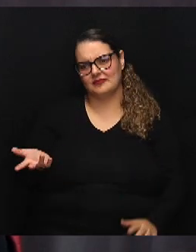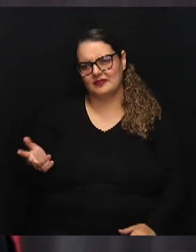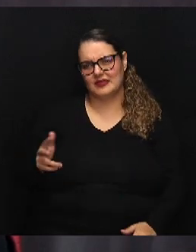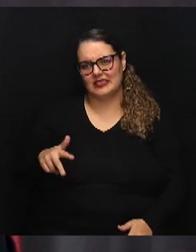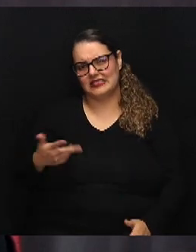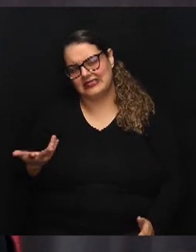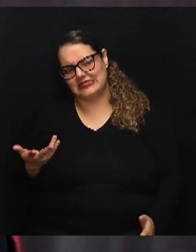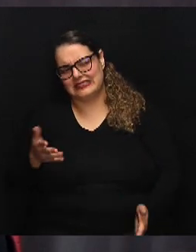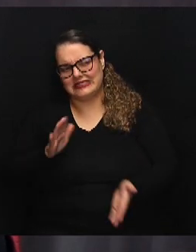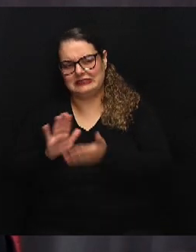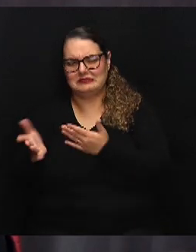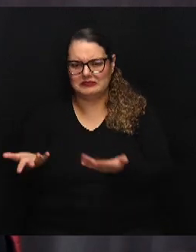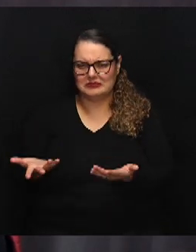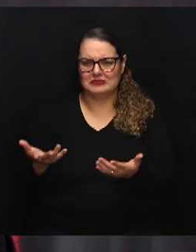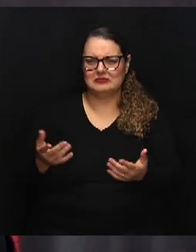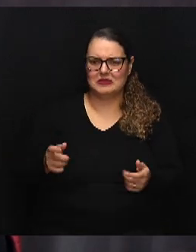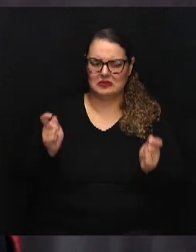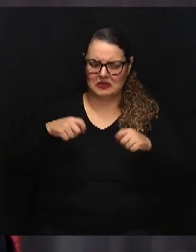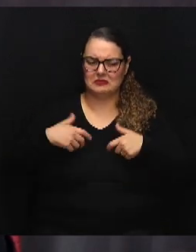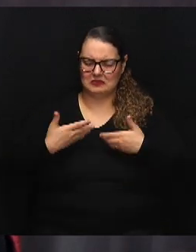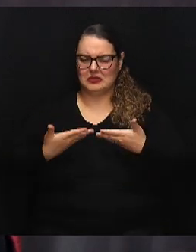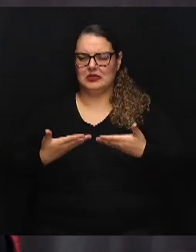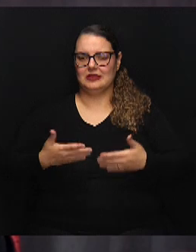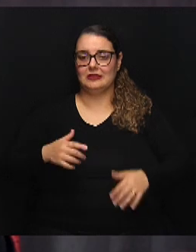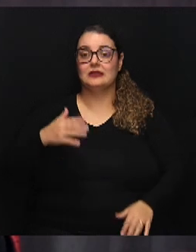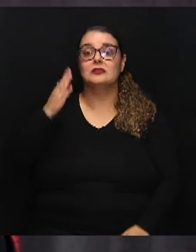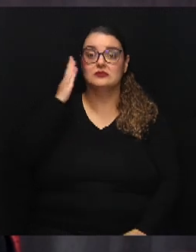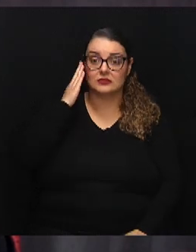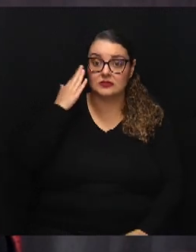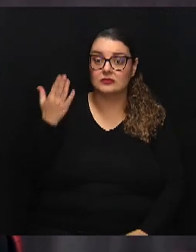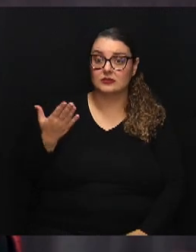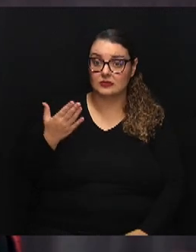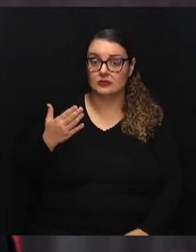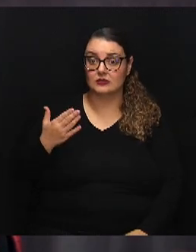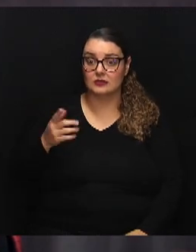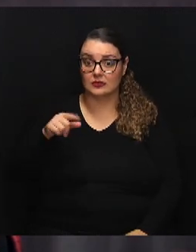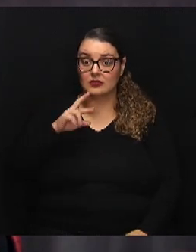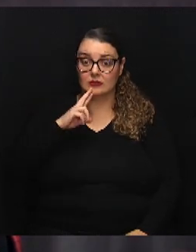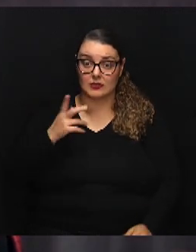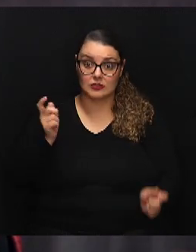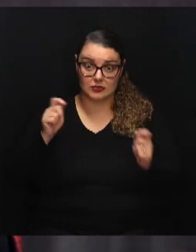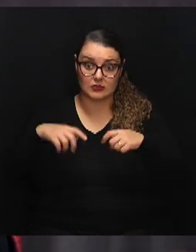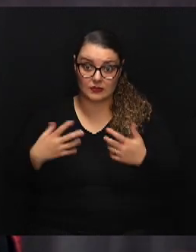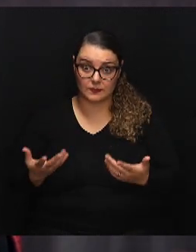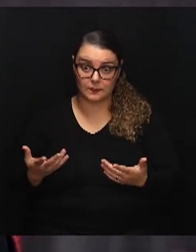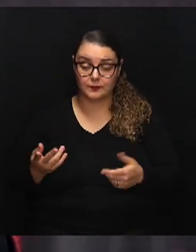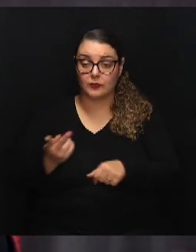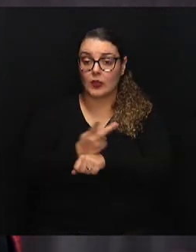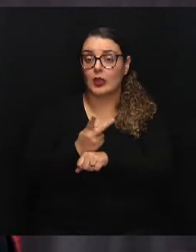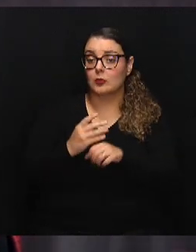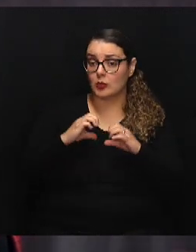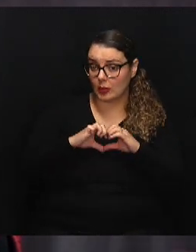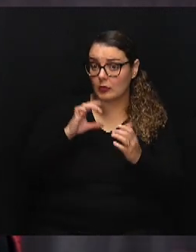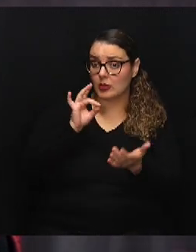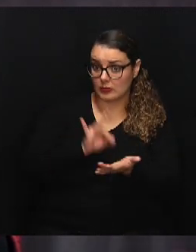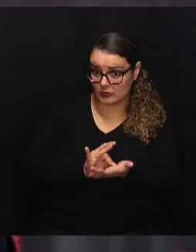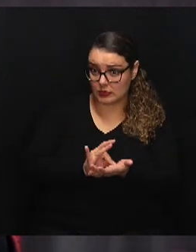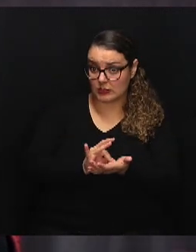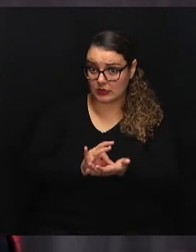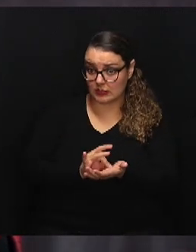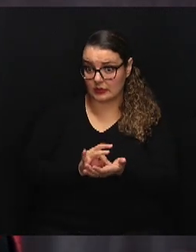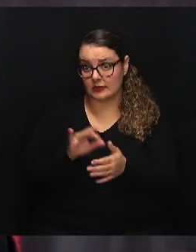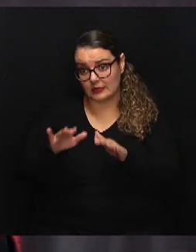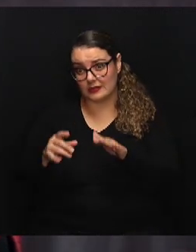preciso, para me deixar mais contente. Apesar de saber que essa é uma solução possível. Procuro um amor de verdade, mesmo que ele